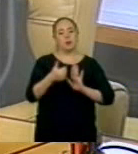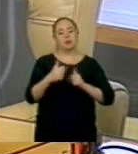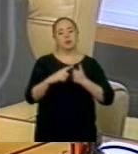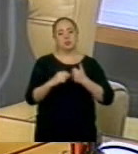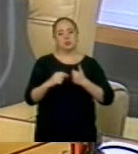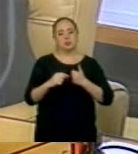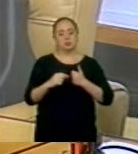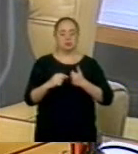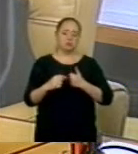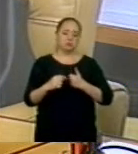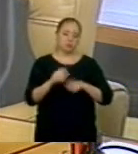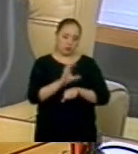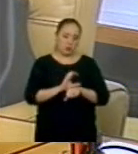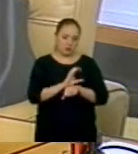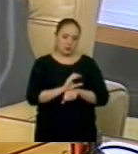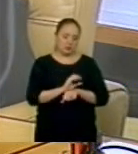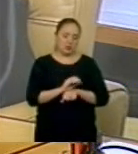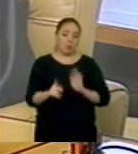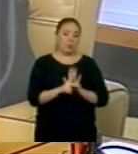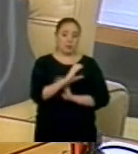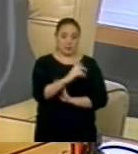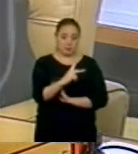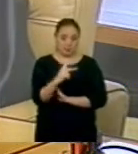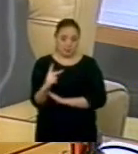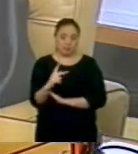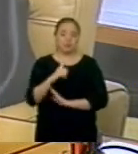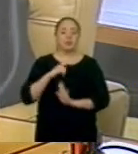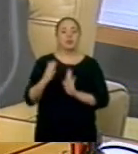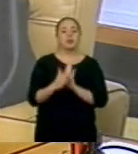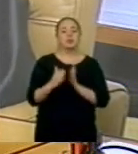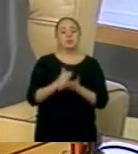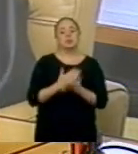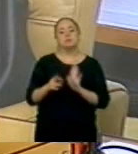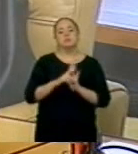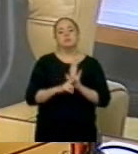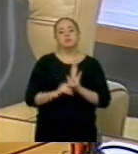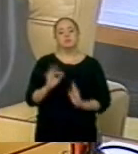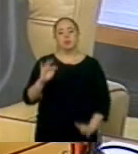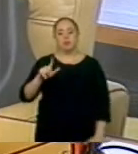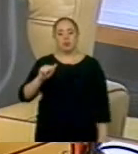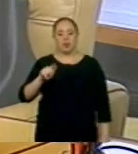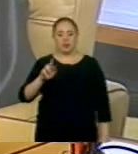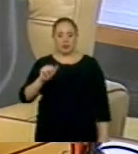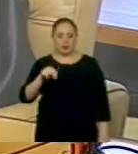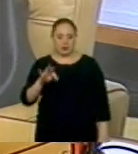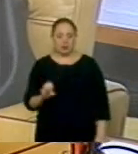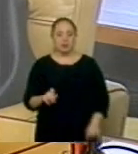do Código de Processo Penal, passou a exigir a constatação dos requisitos próprios do flagrante, da possibilidade da prestação de fiança,